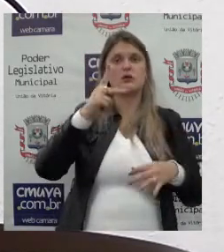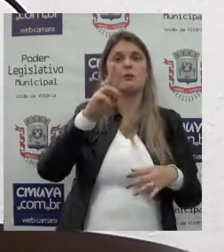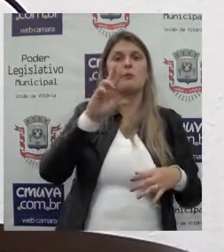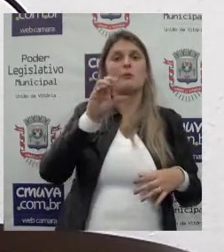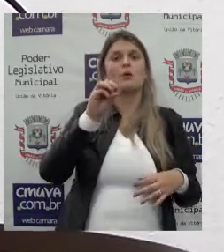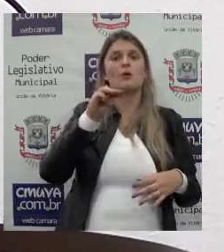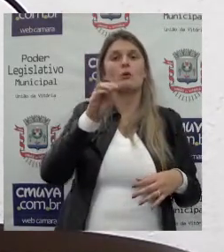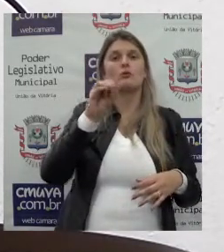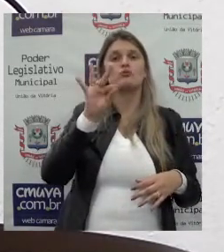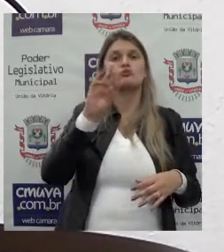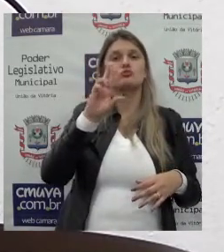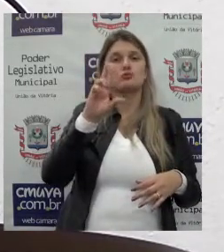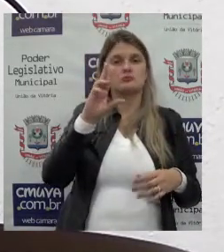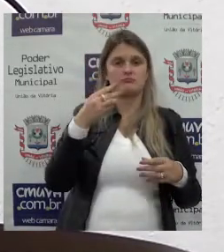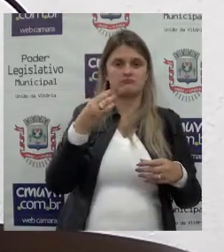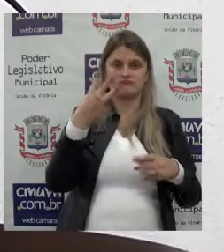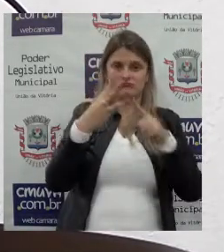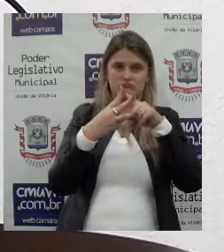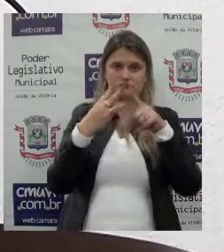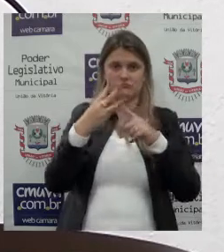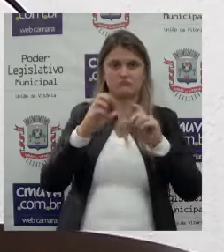Deus, o juiz e o promotor.